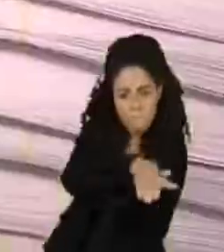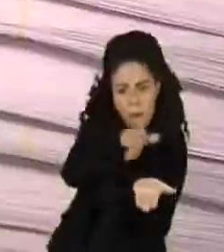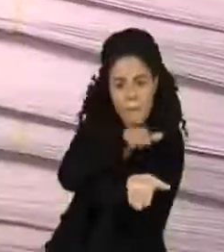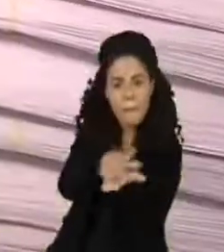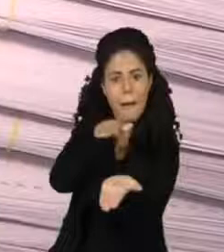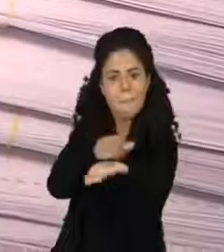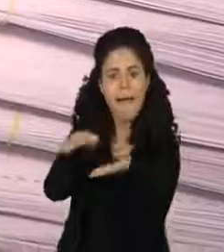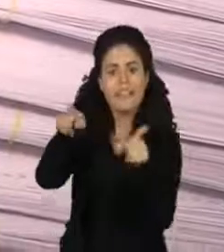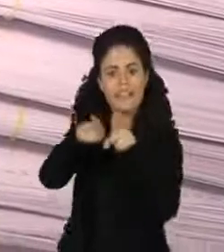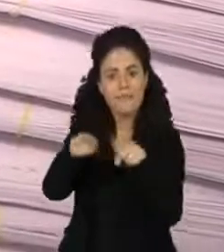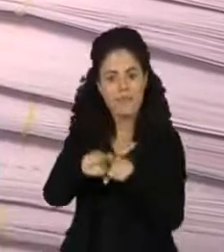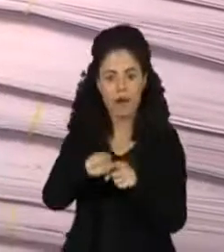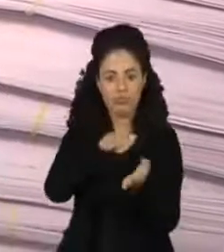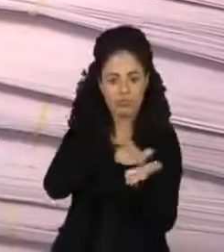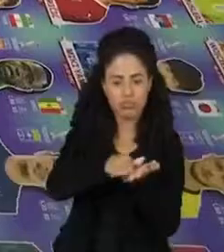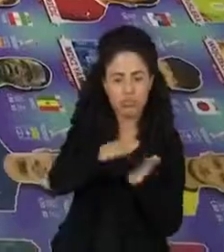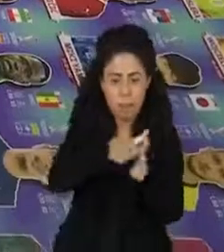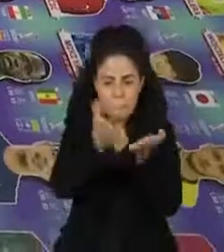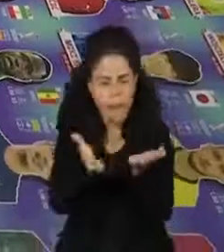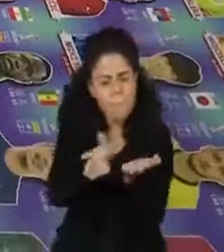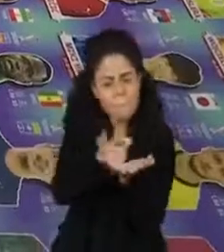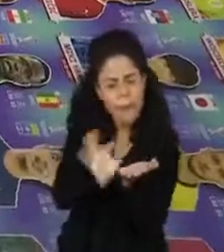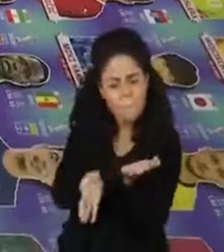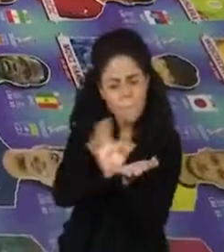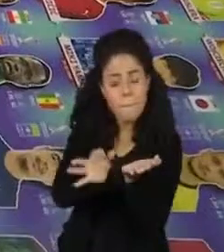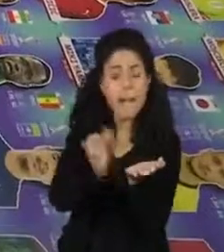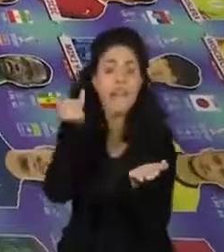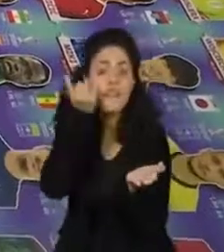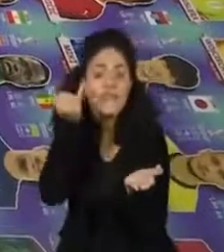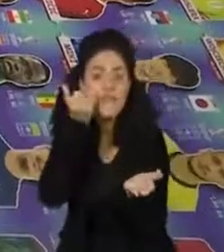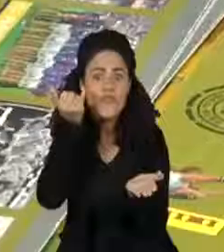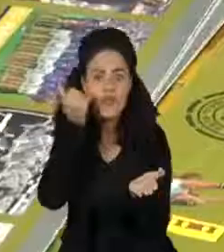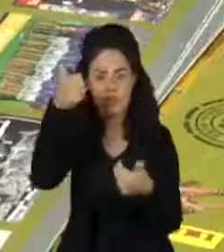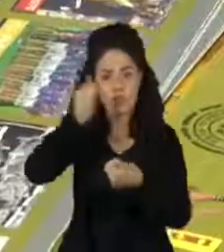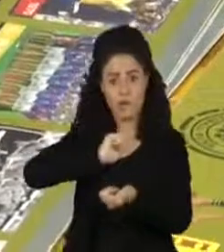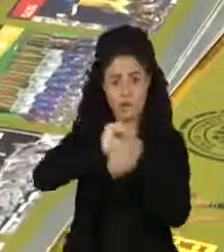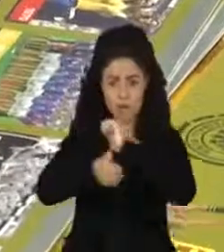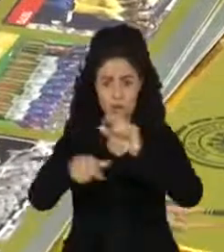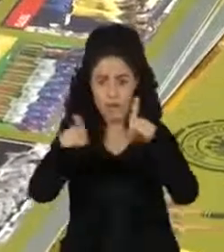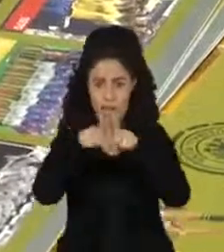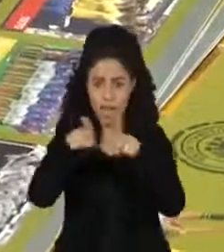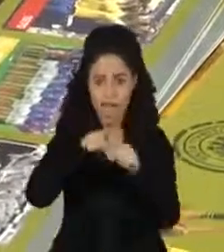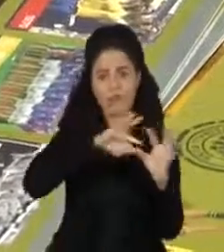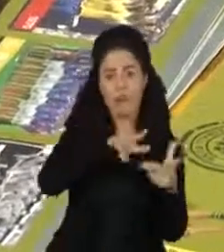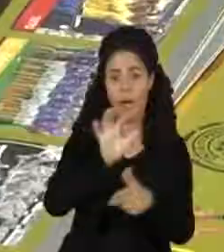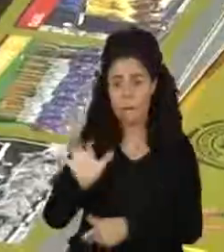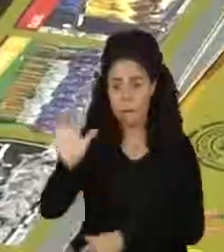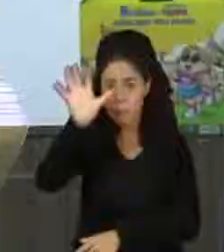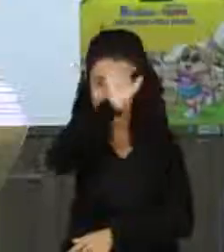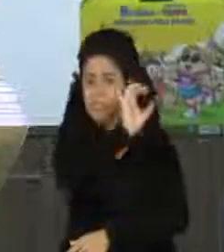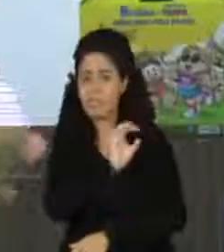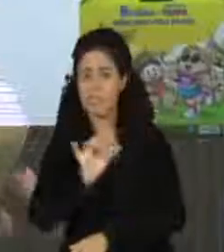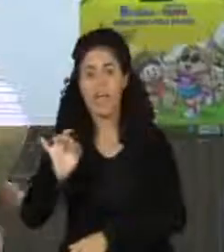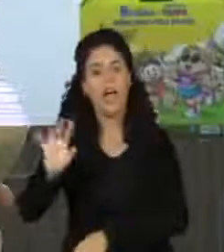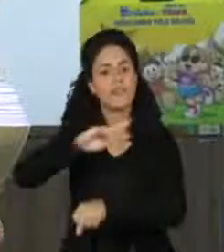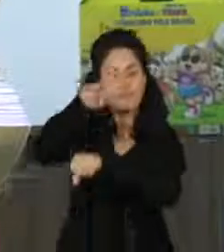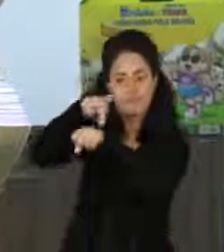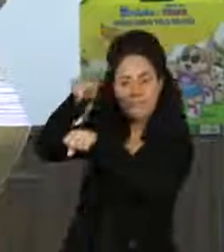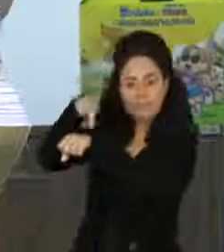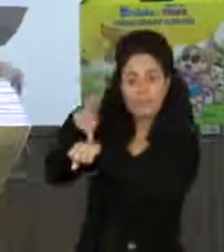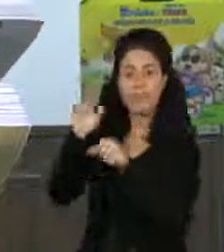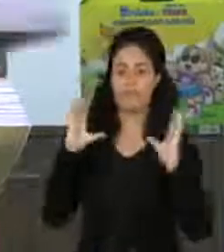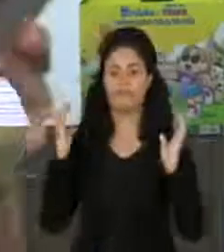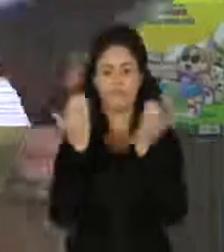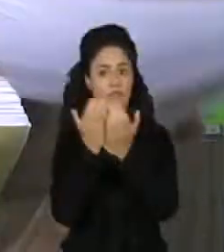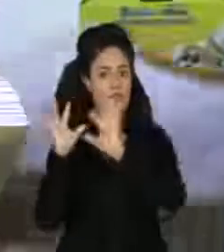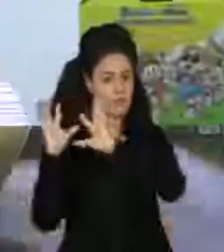impressoras. É o guia, com informações dos jogadores, das seleções e dos estádios. O guia completo